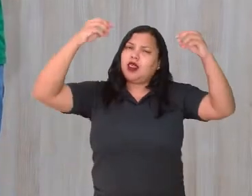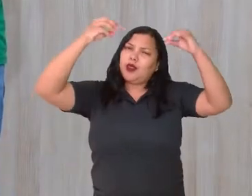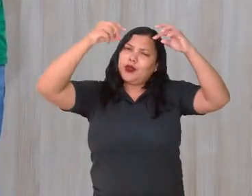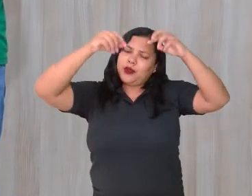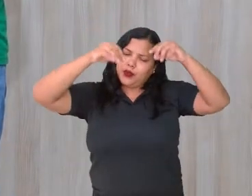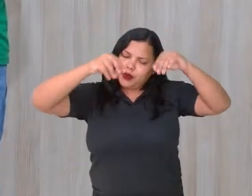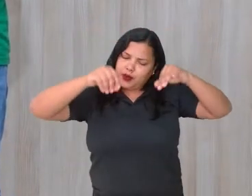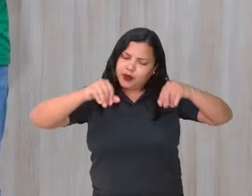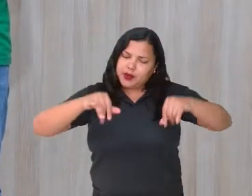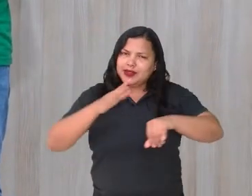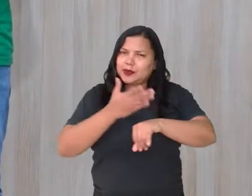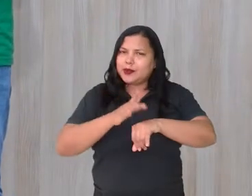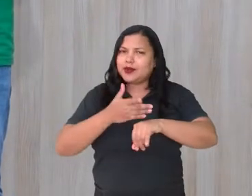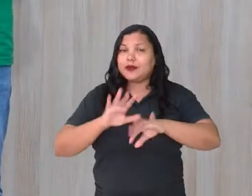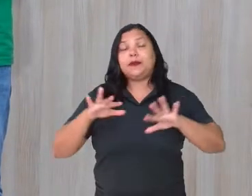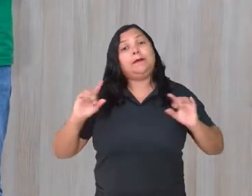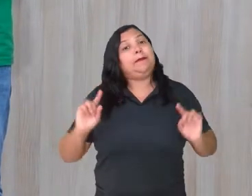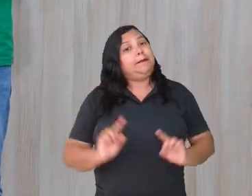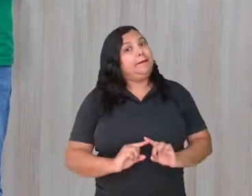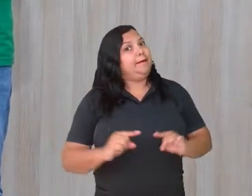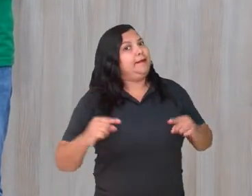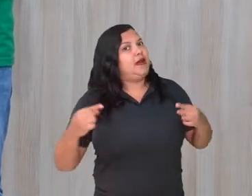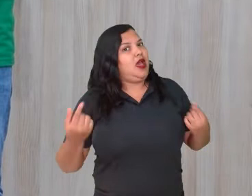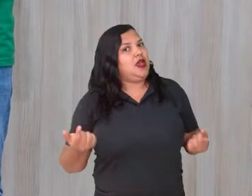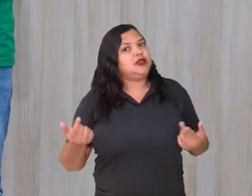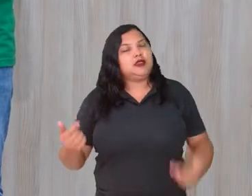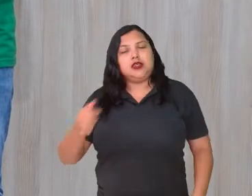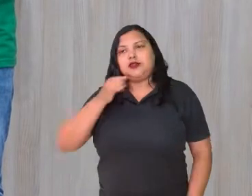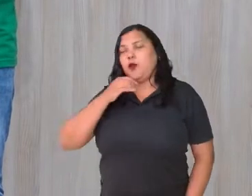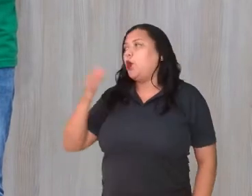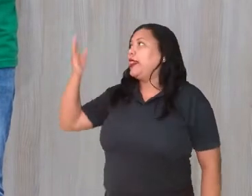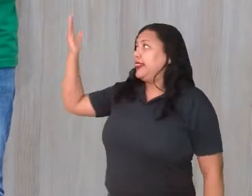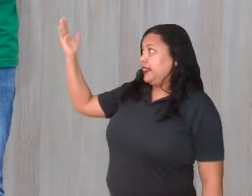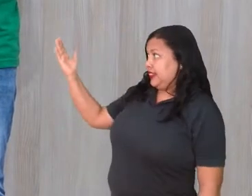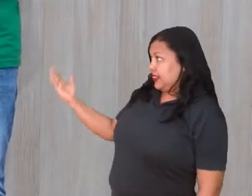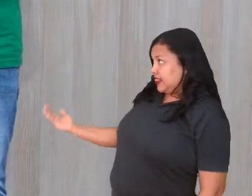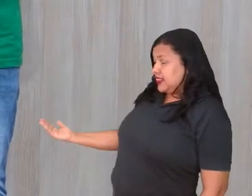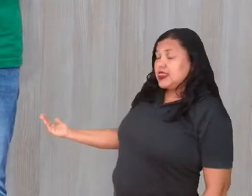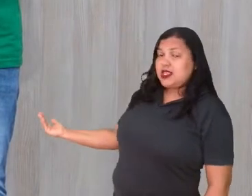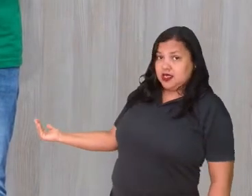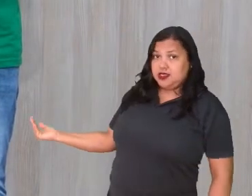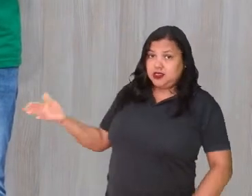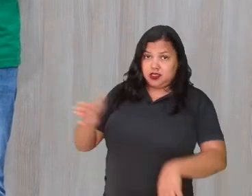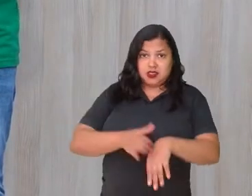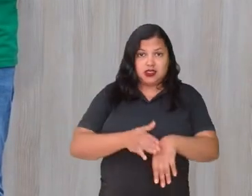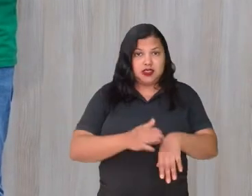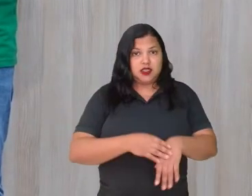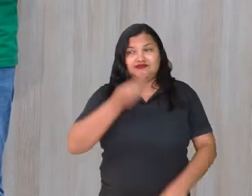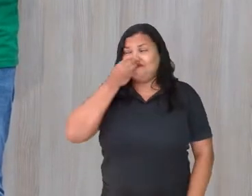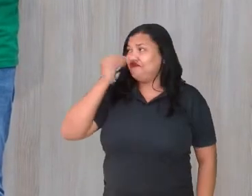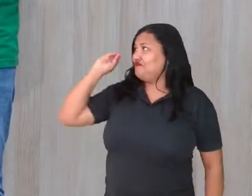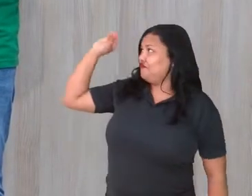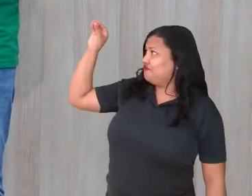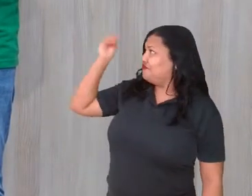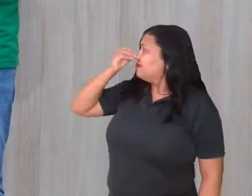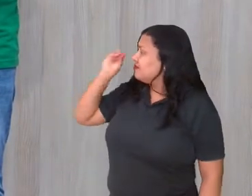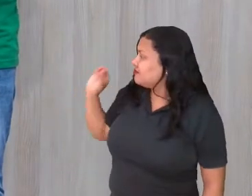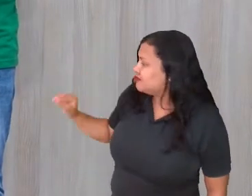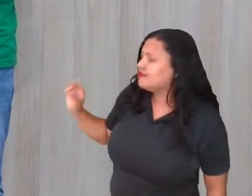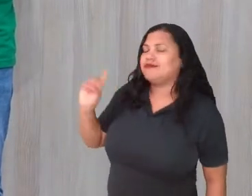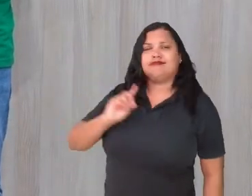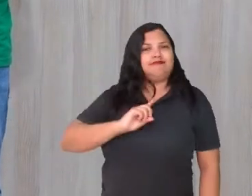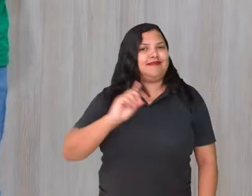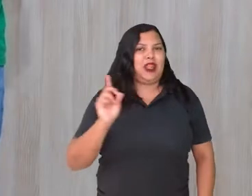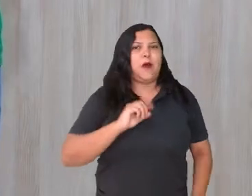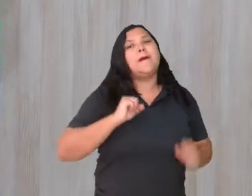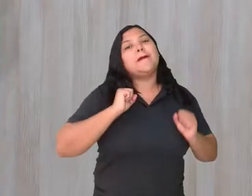nevar, tá certo? Eu não posso simplesmente, nesse caso que eu estou descrevendo, ignorar um ou o outro. No caso, quando